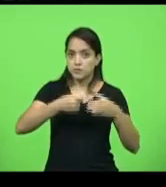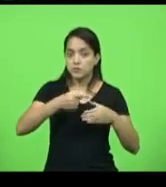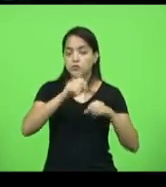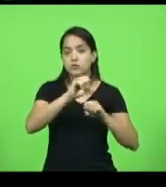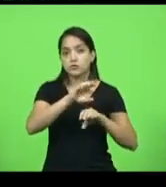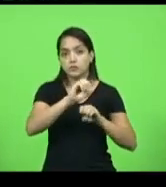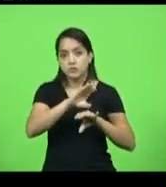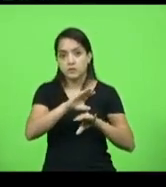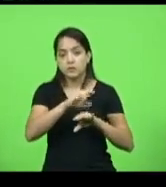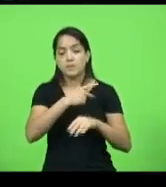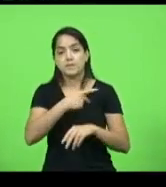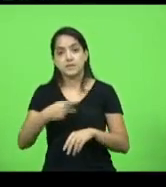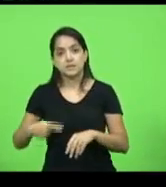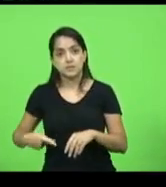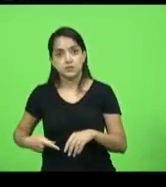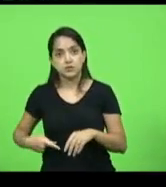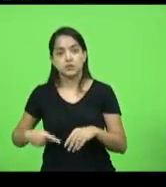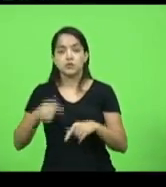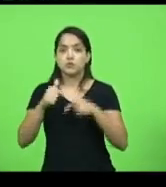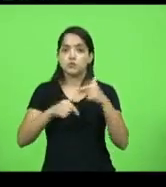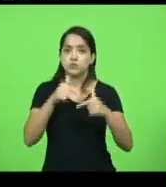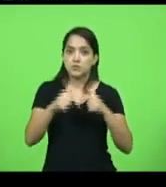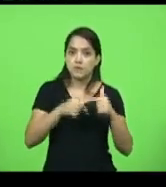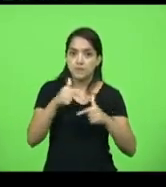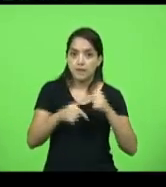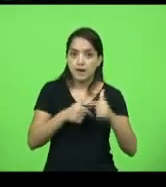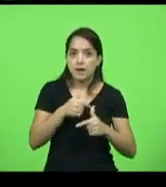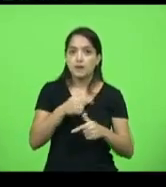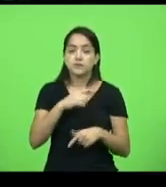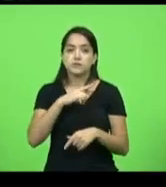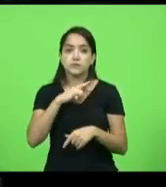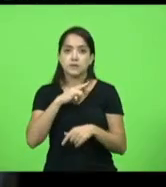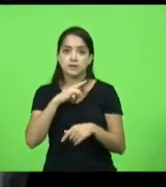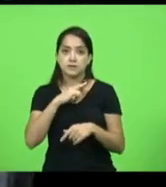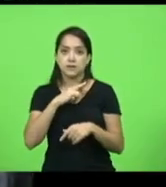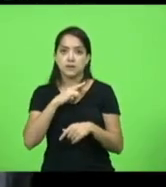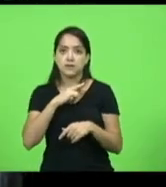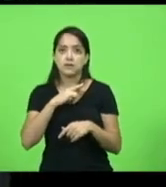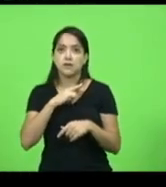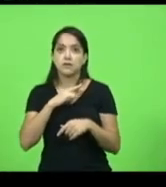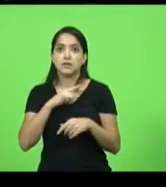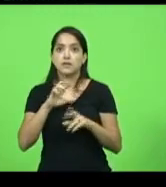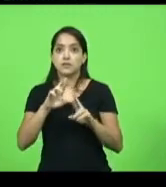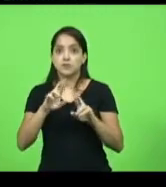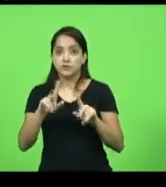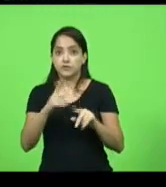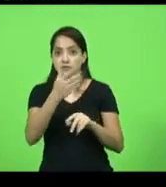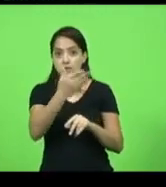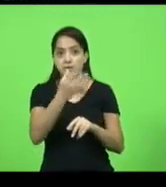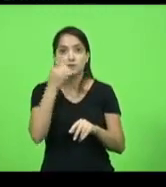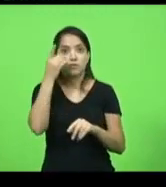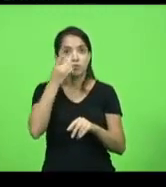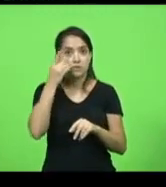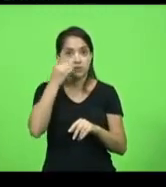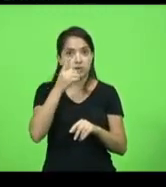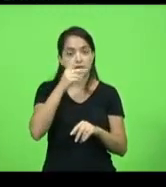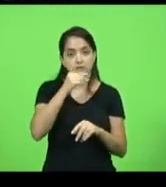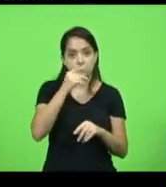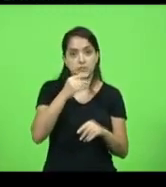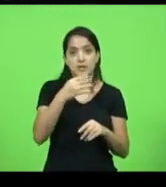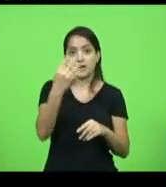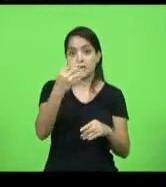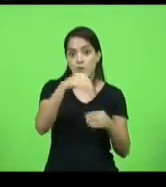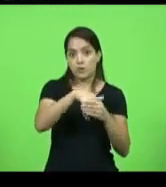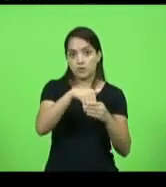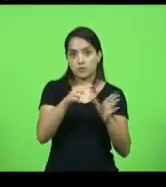educação, presidindo, os trabalhos que ela possui aqui dentro do plenário, diferente do deputado Kennedy Nunes, que está aqui há 4 mandatos, eu